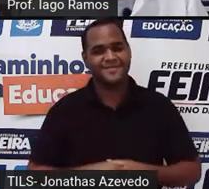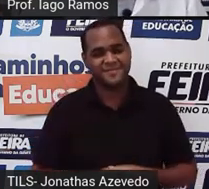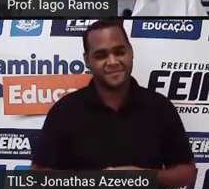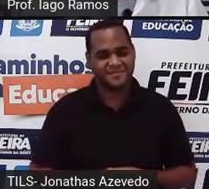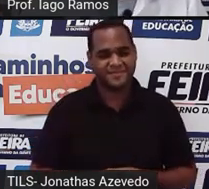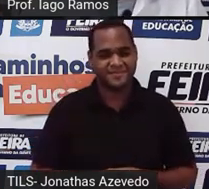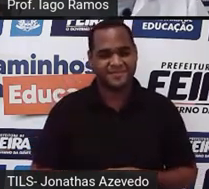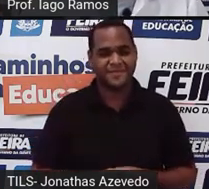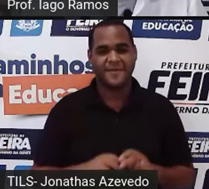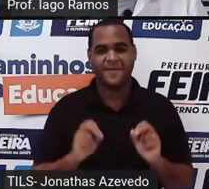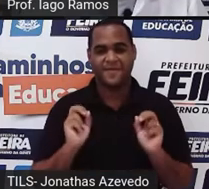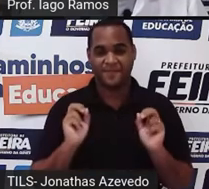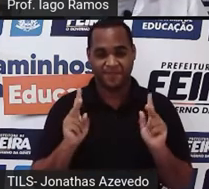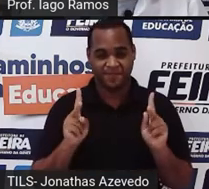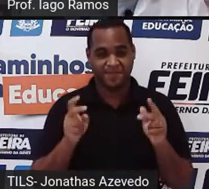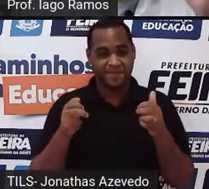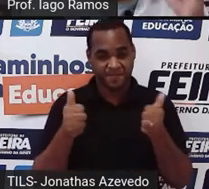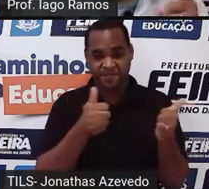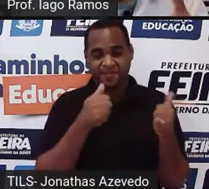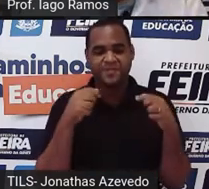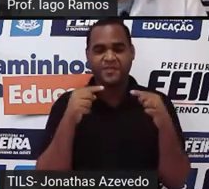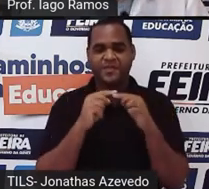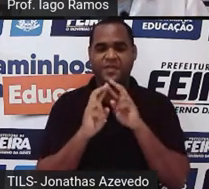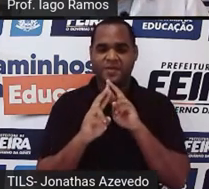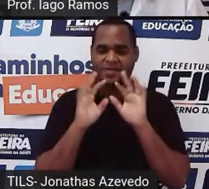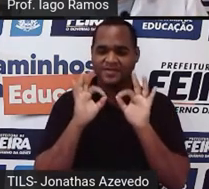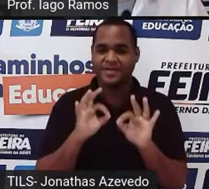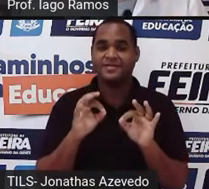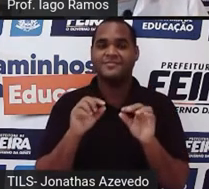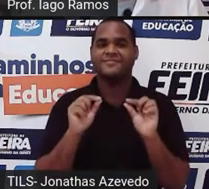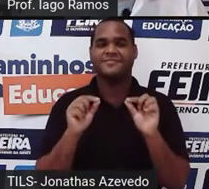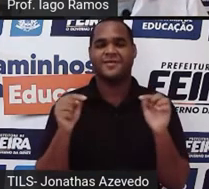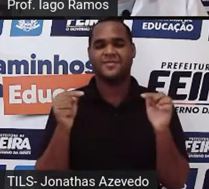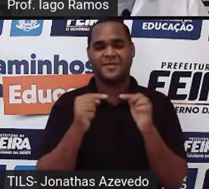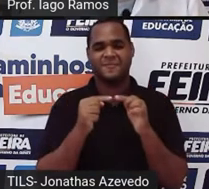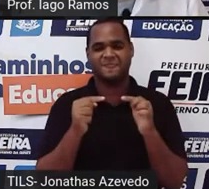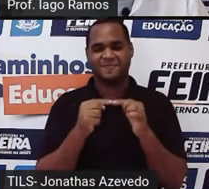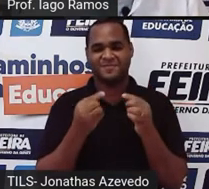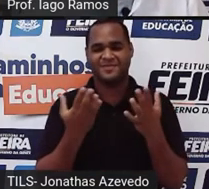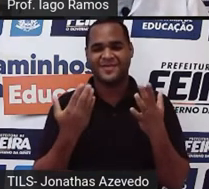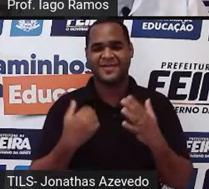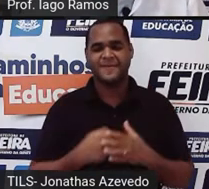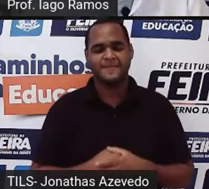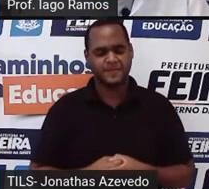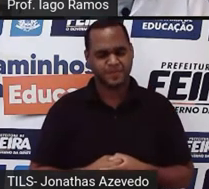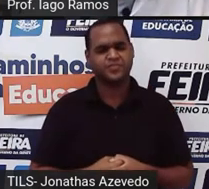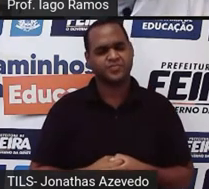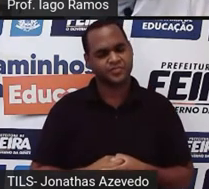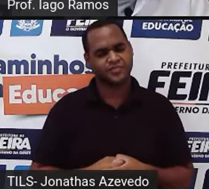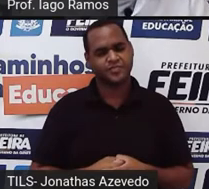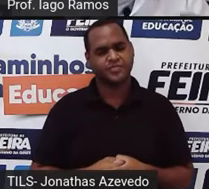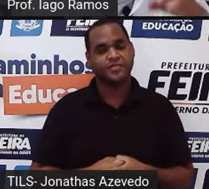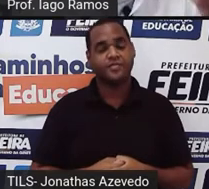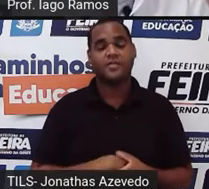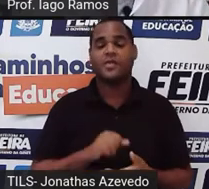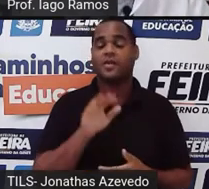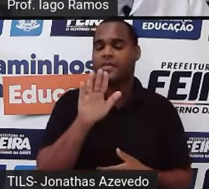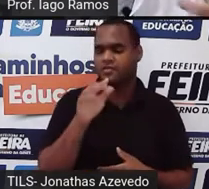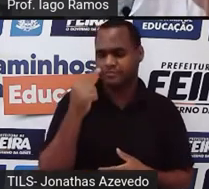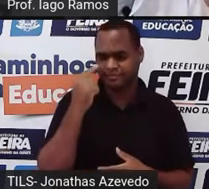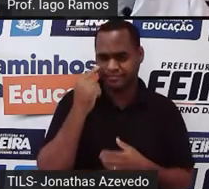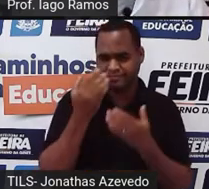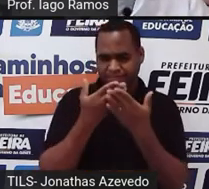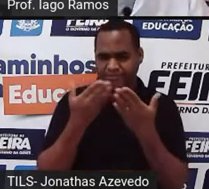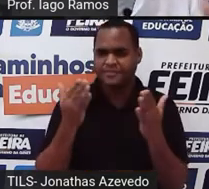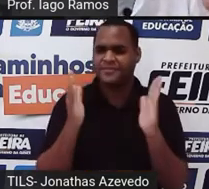3.375, tá bom? Então por isso que o resultado correto é esse daí. Bom, mas isso,